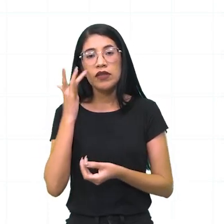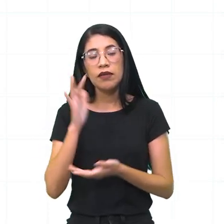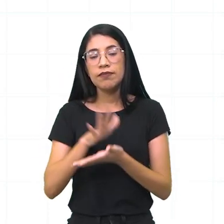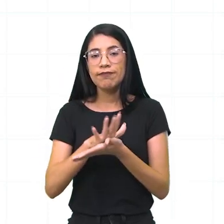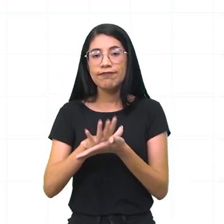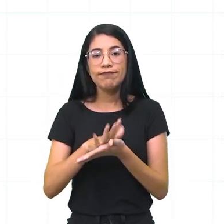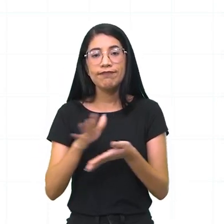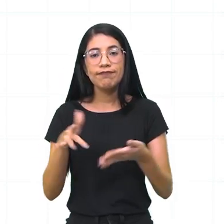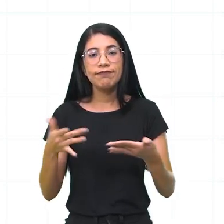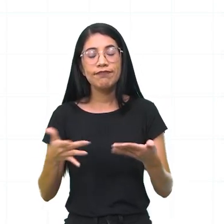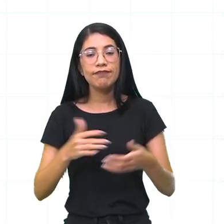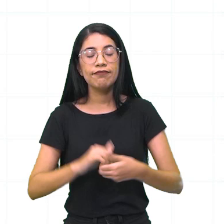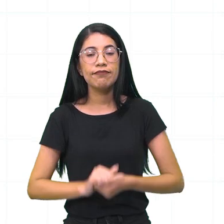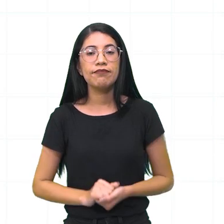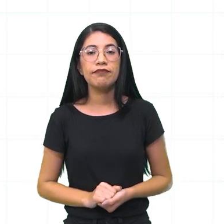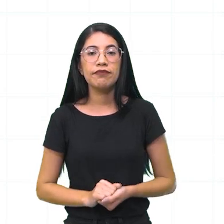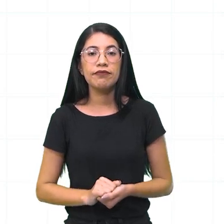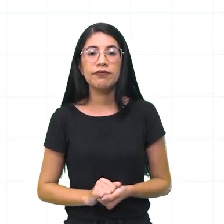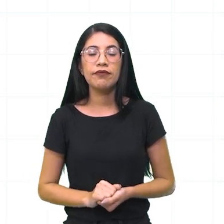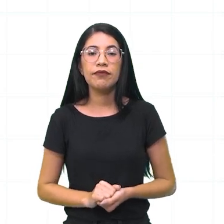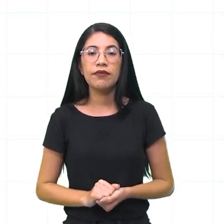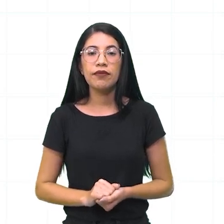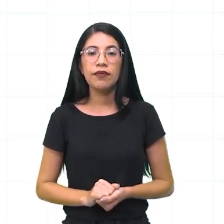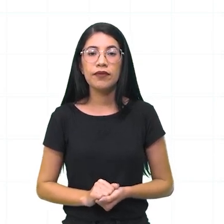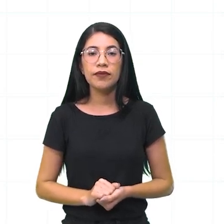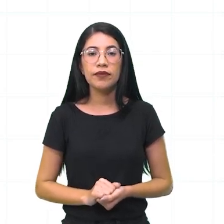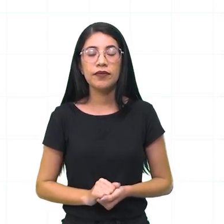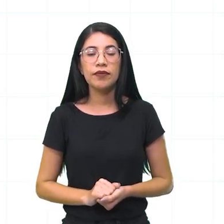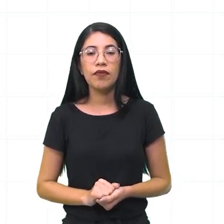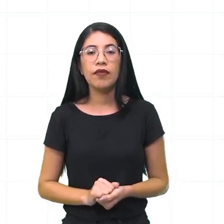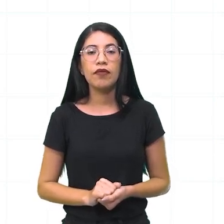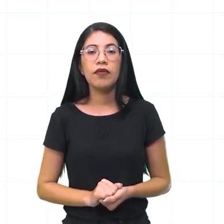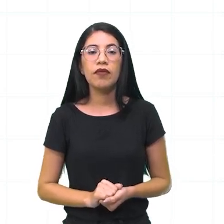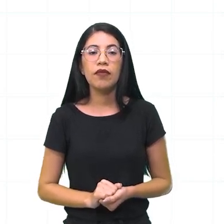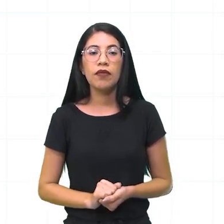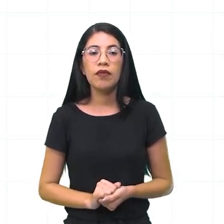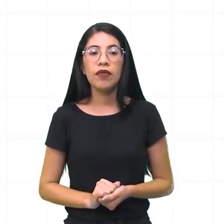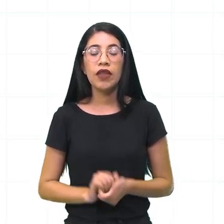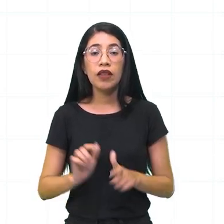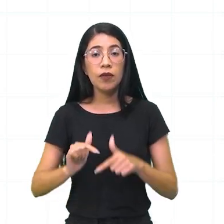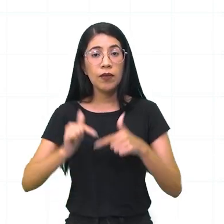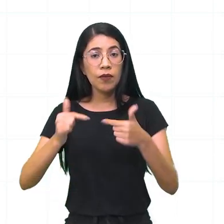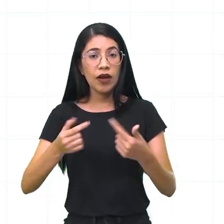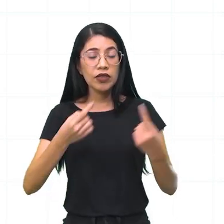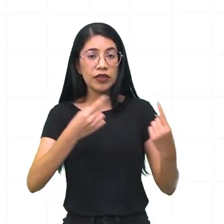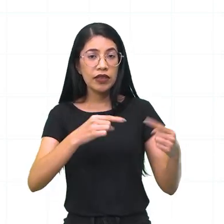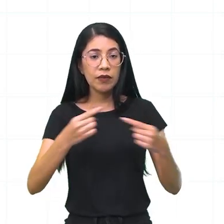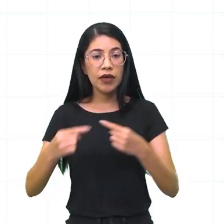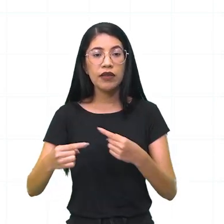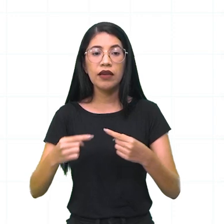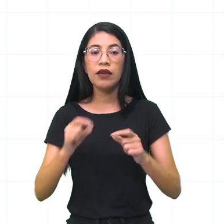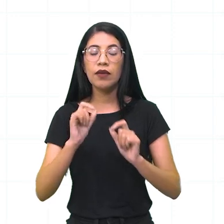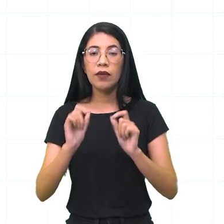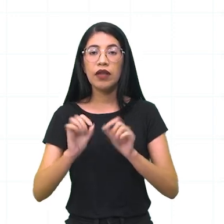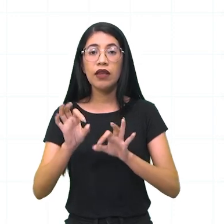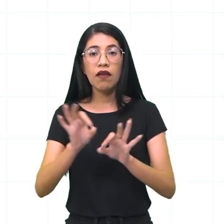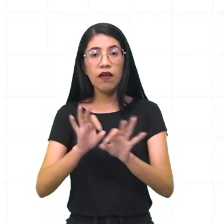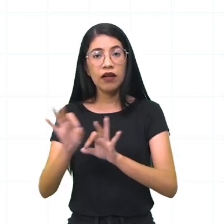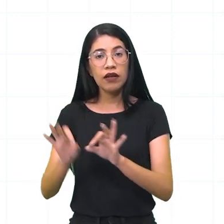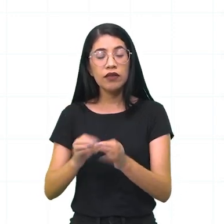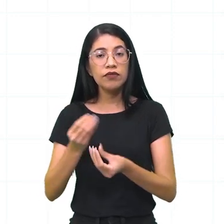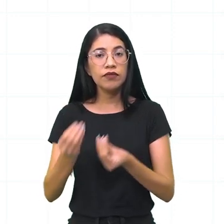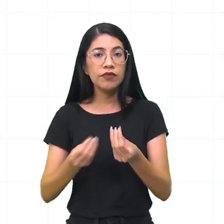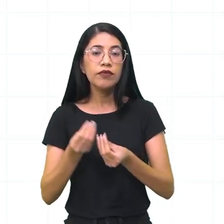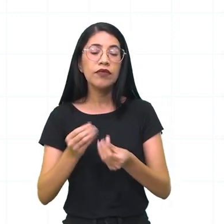tá bom? Continuando, o ato de debater está geralmente